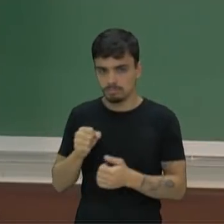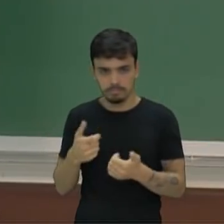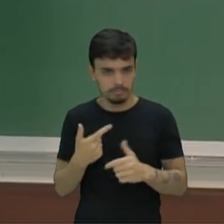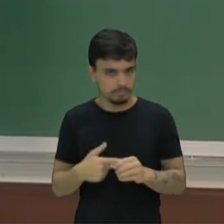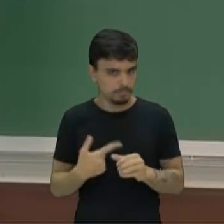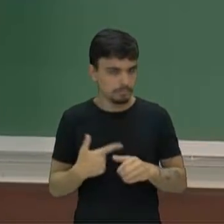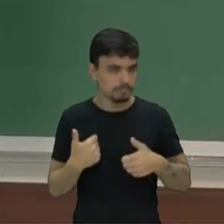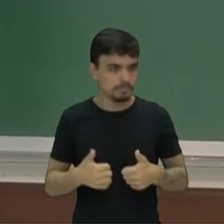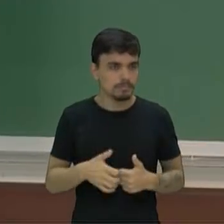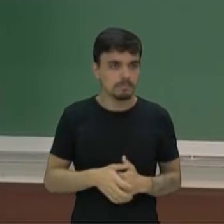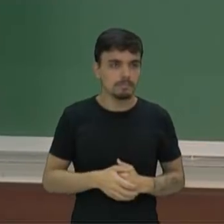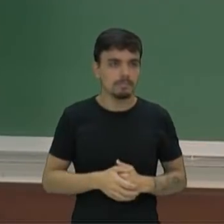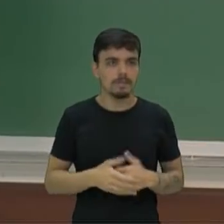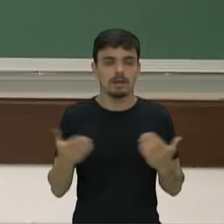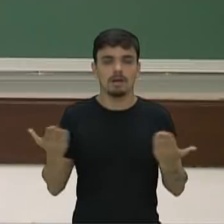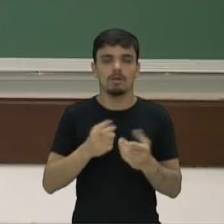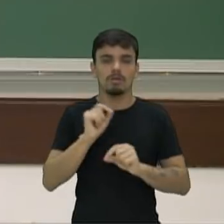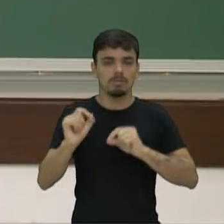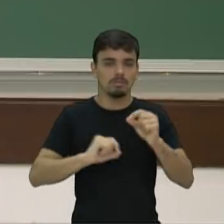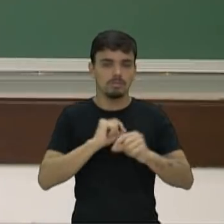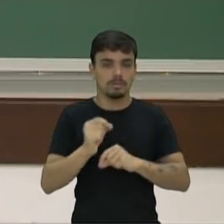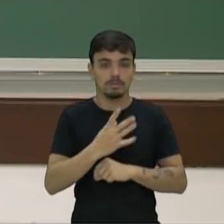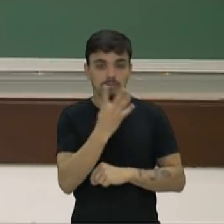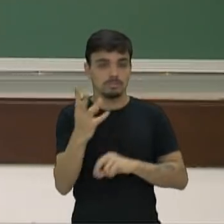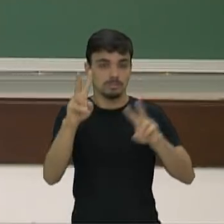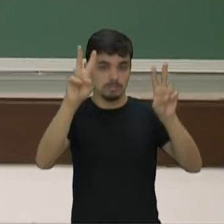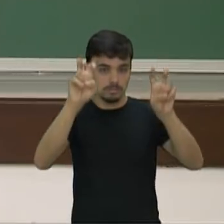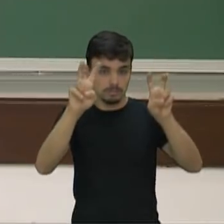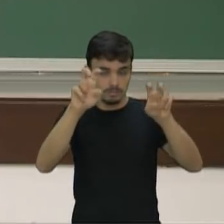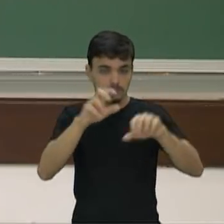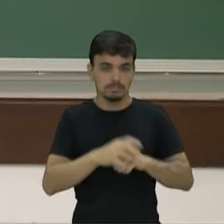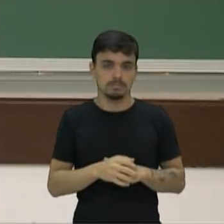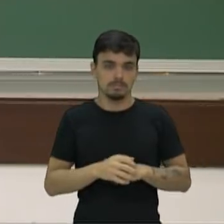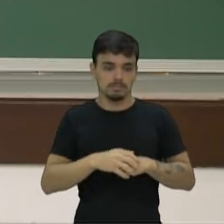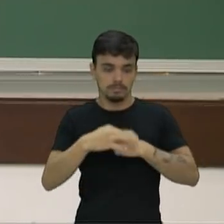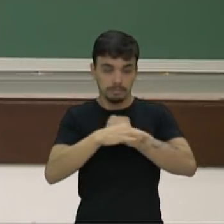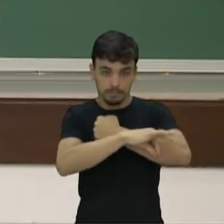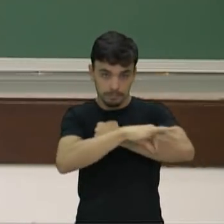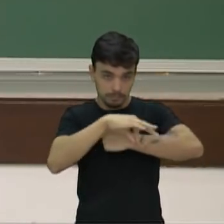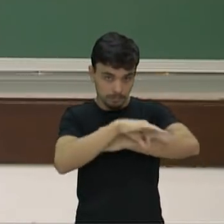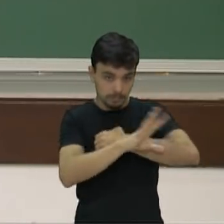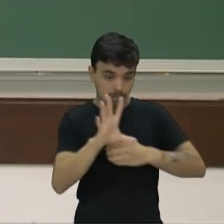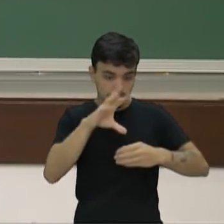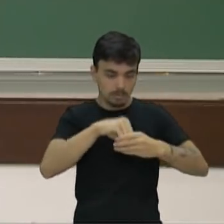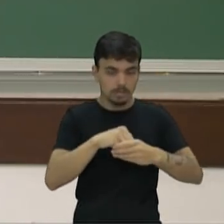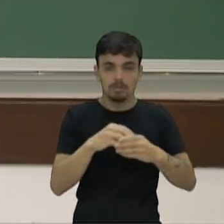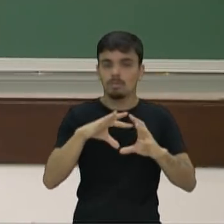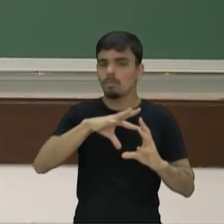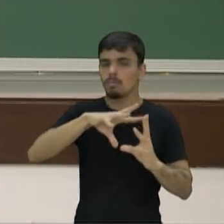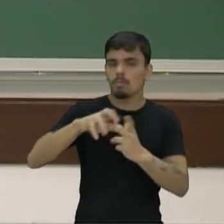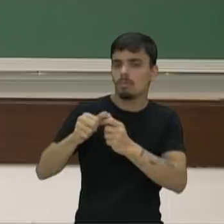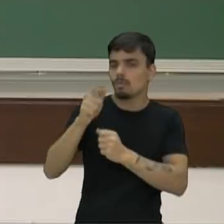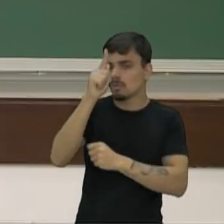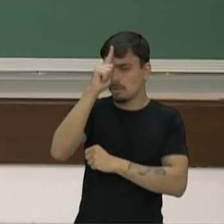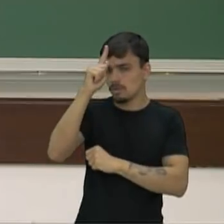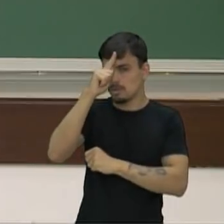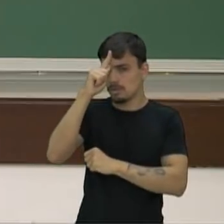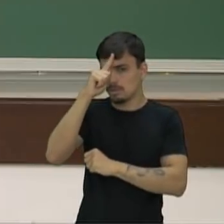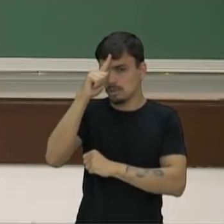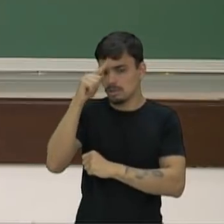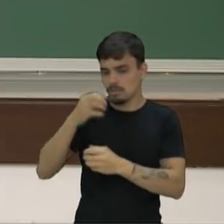cidade. Agora vamos para o nosso quarto tema, arquitetura. Dentro do mundo grego, as colunas